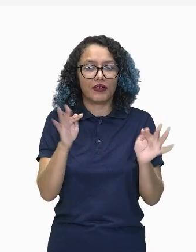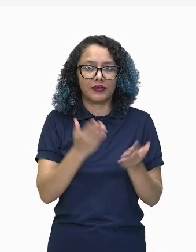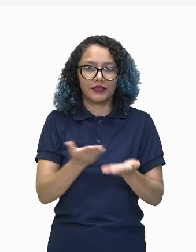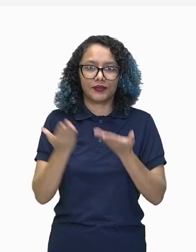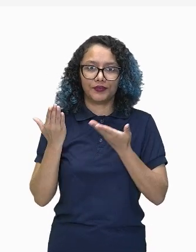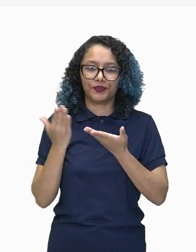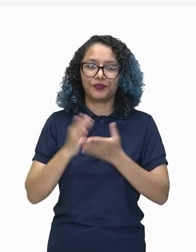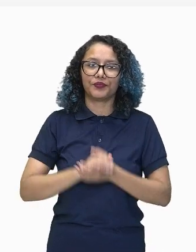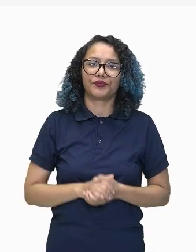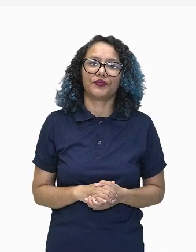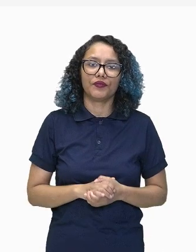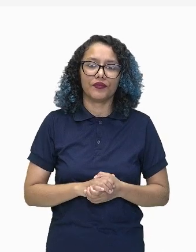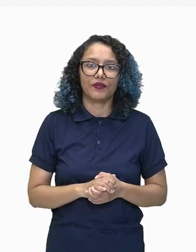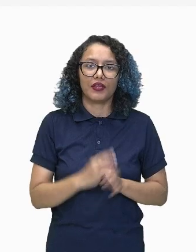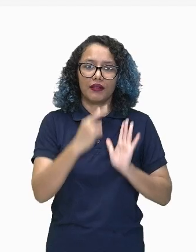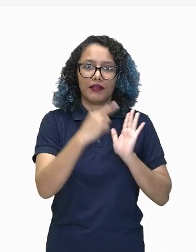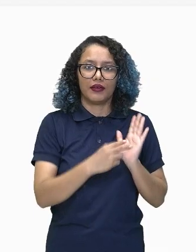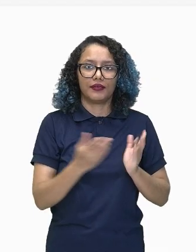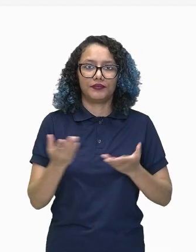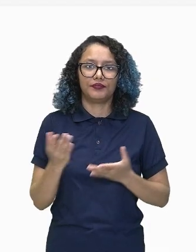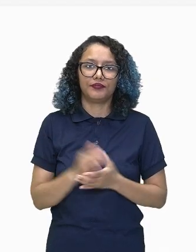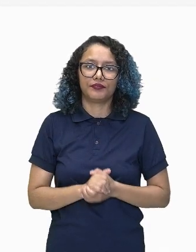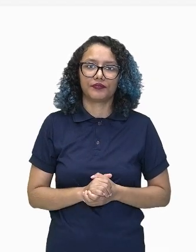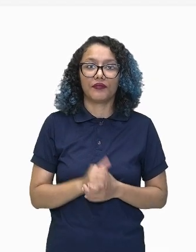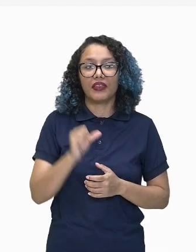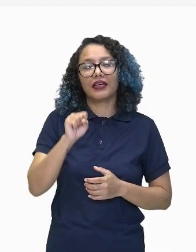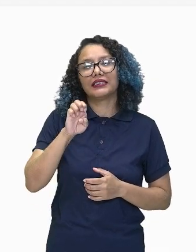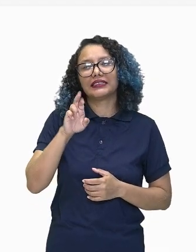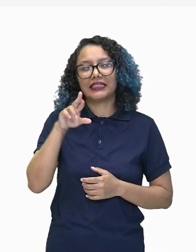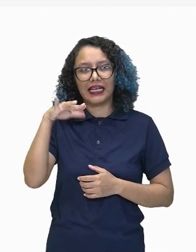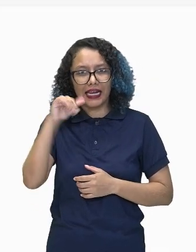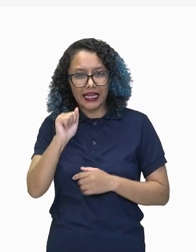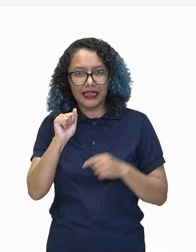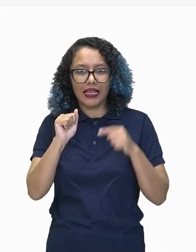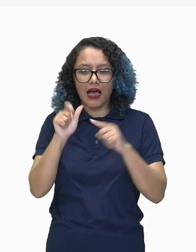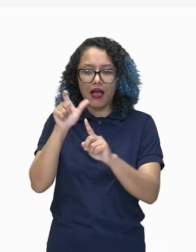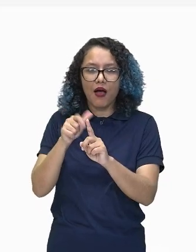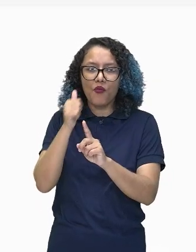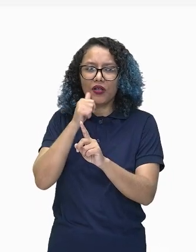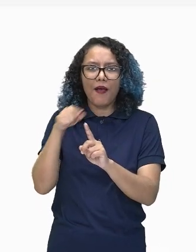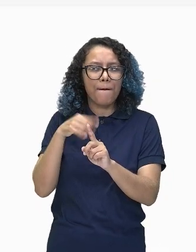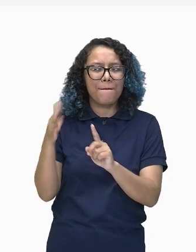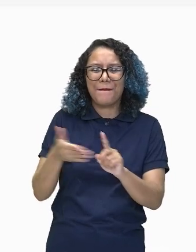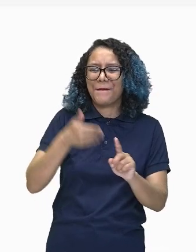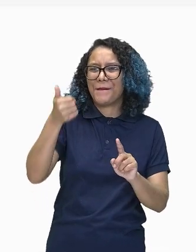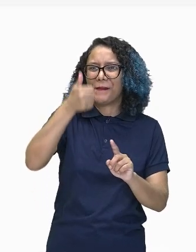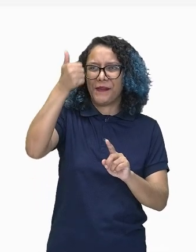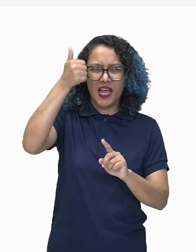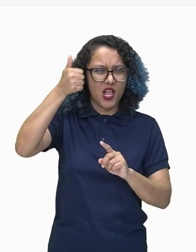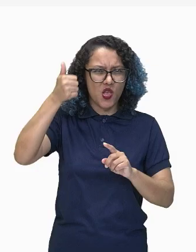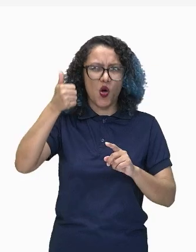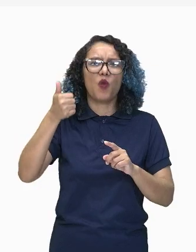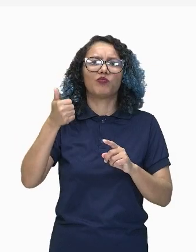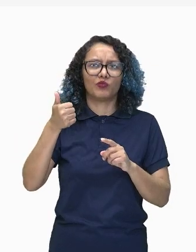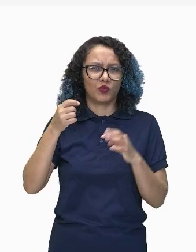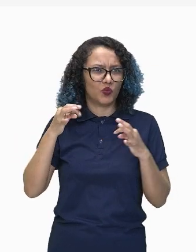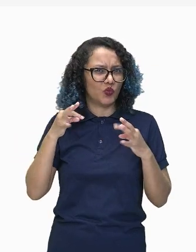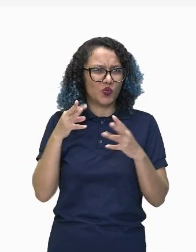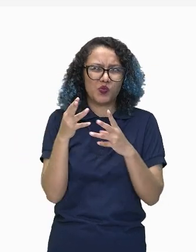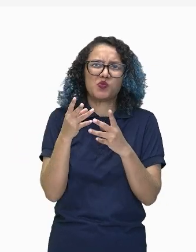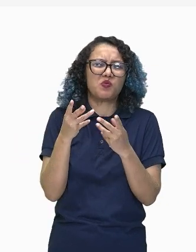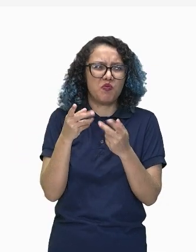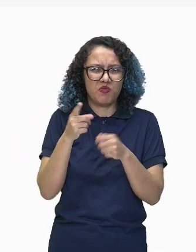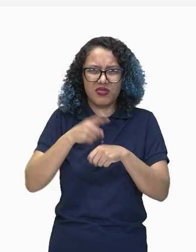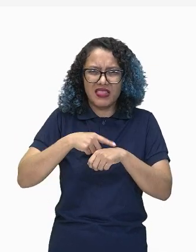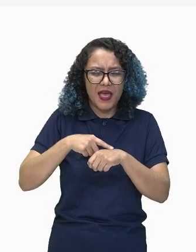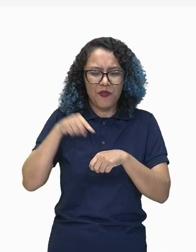Serena Williams is the GOAT. Então, a Serena Williams é a melhor de todos os tempos. Então, veja aqui